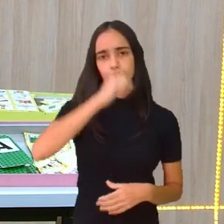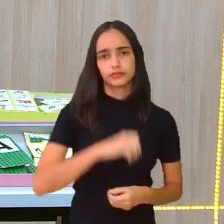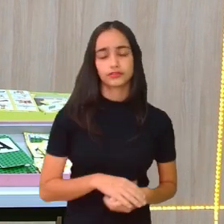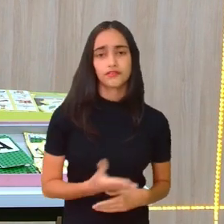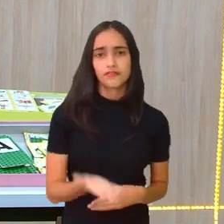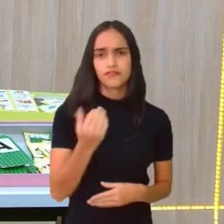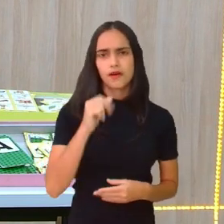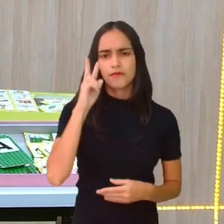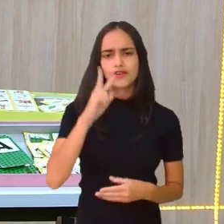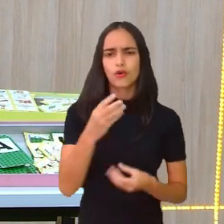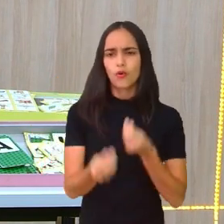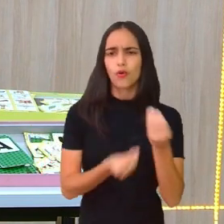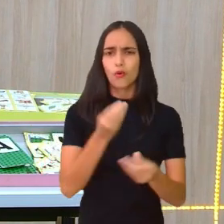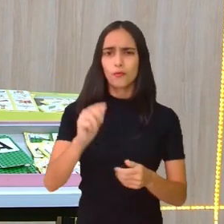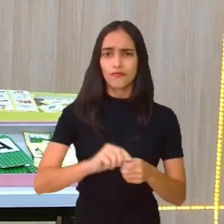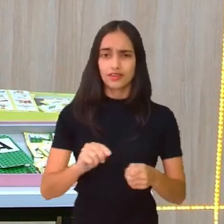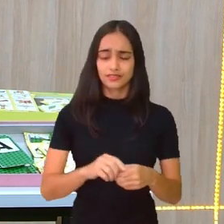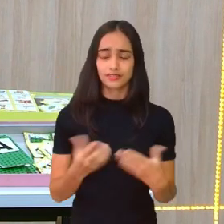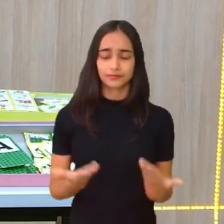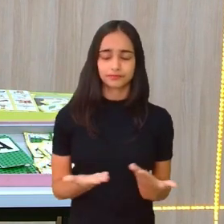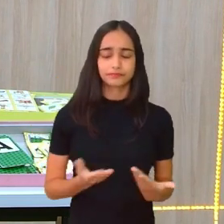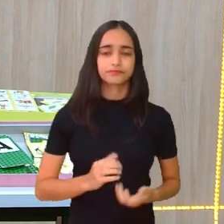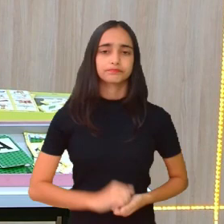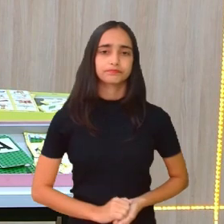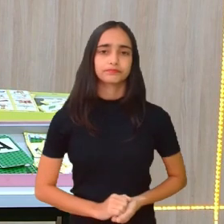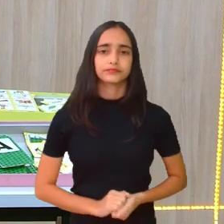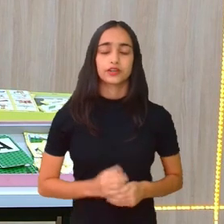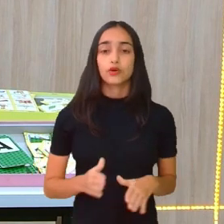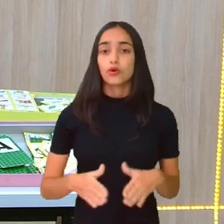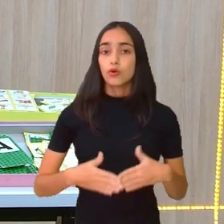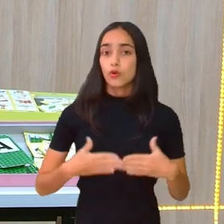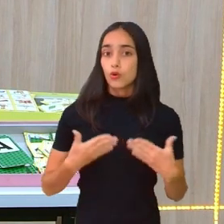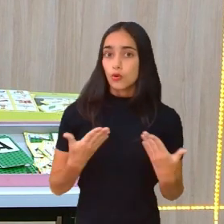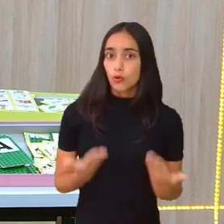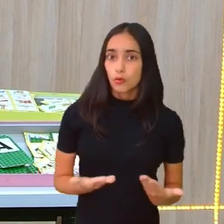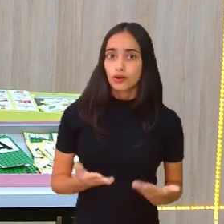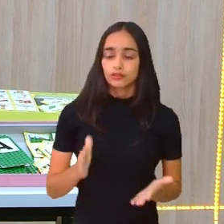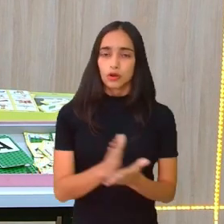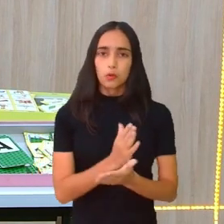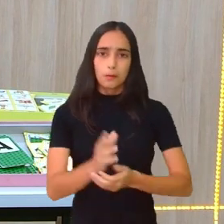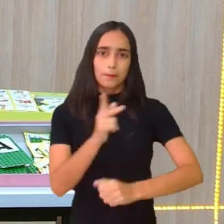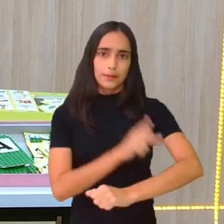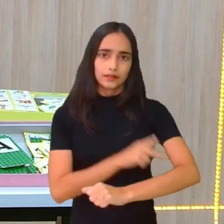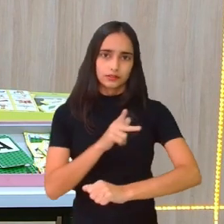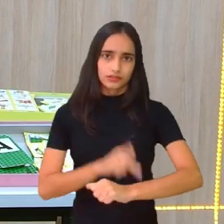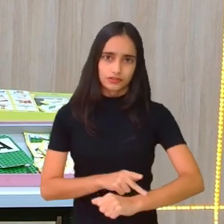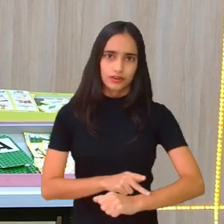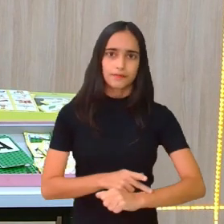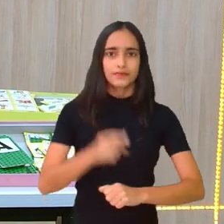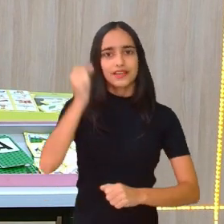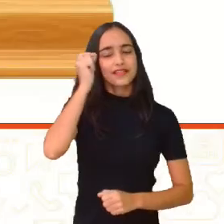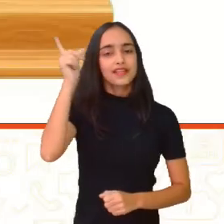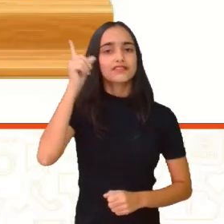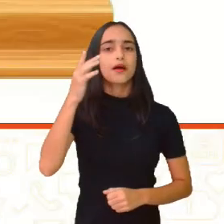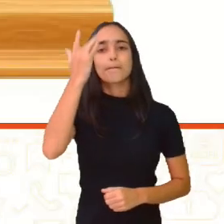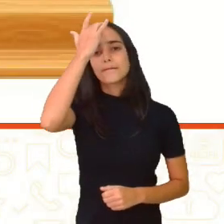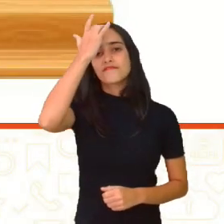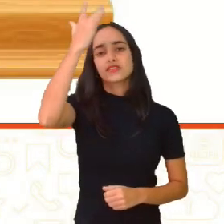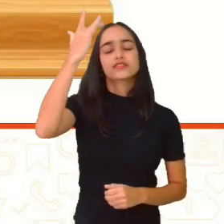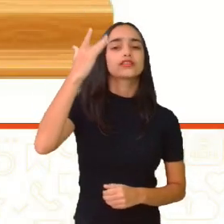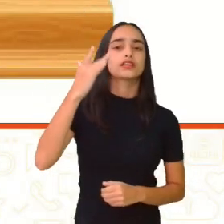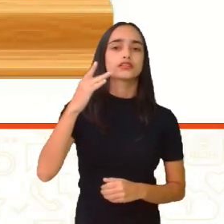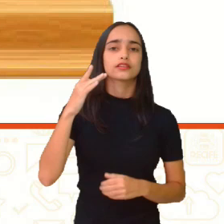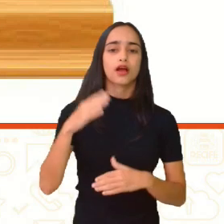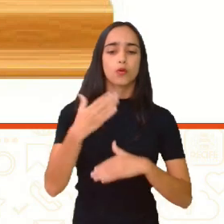inversão didática. Quando um recurso pedagógico idealizado para facilitar o processo de aprendizagem do